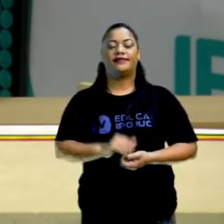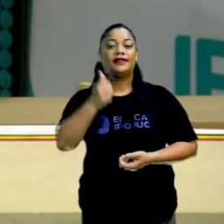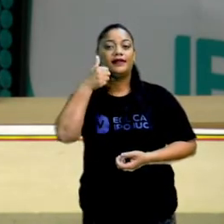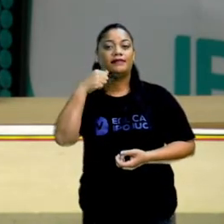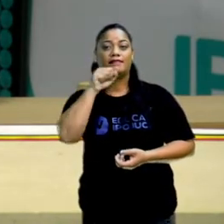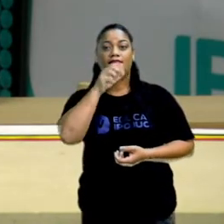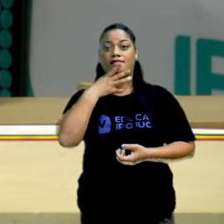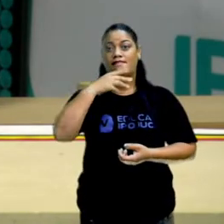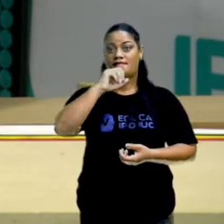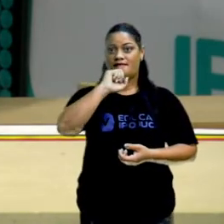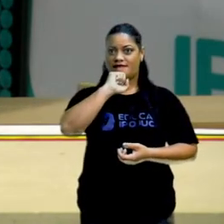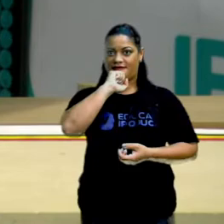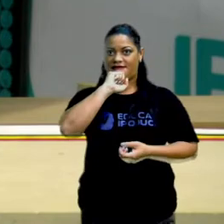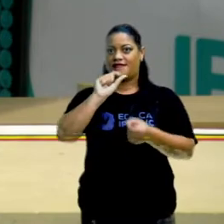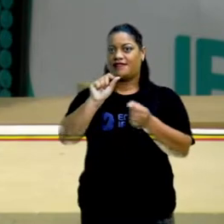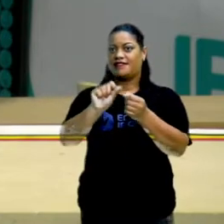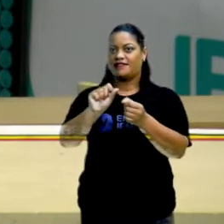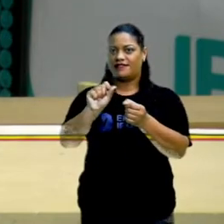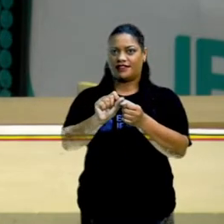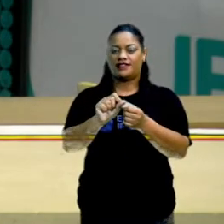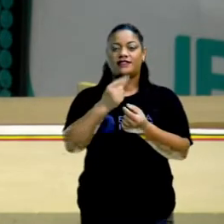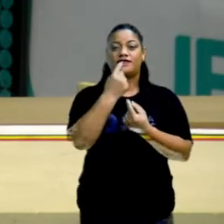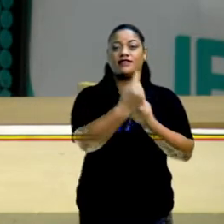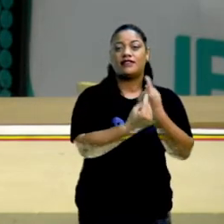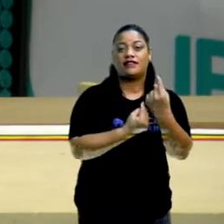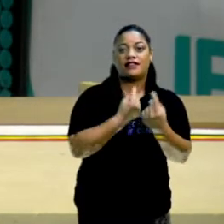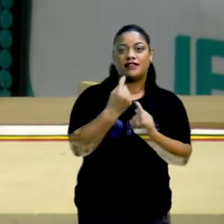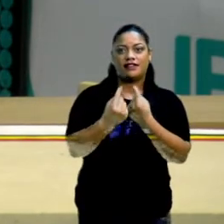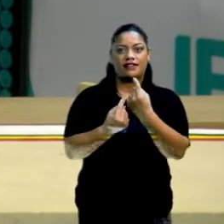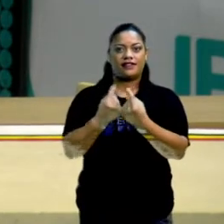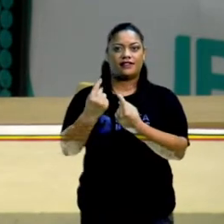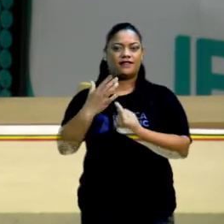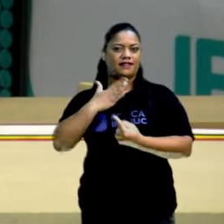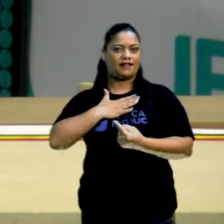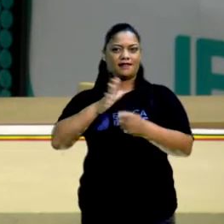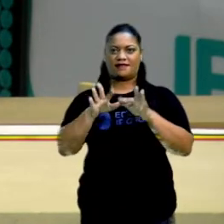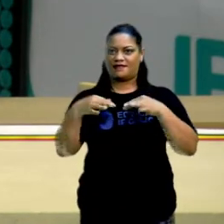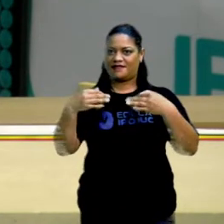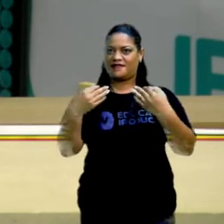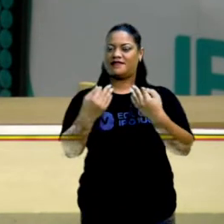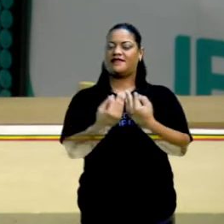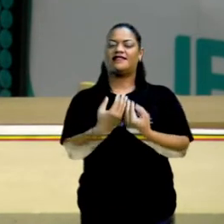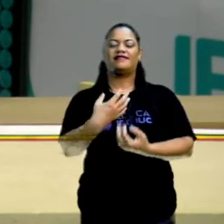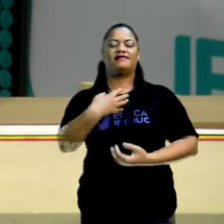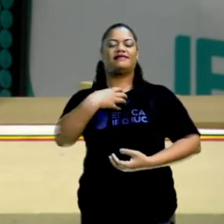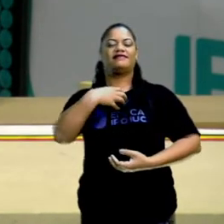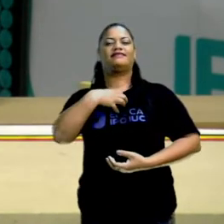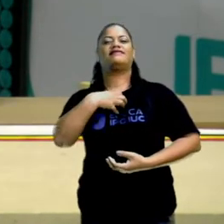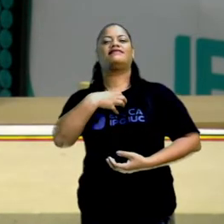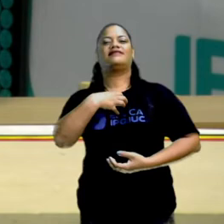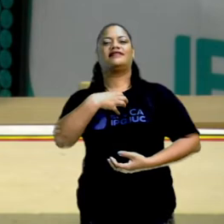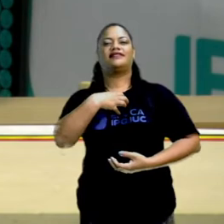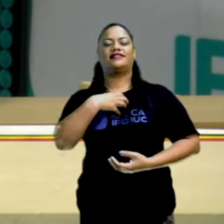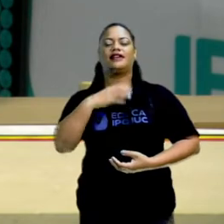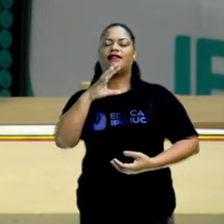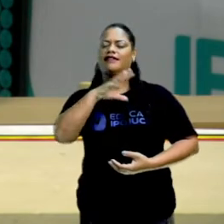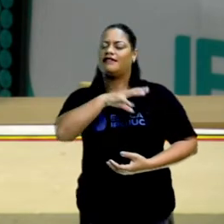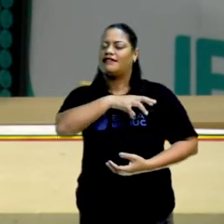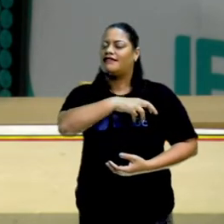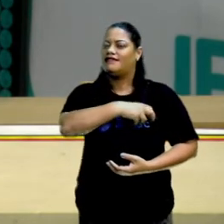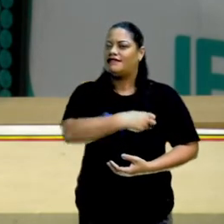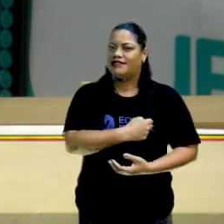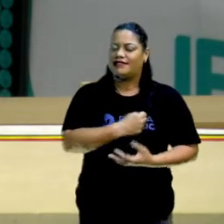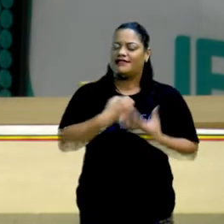Mamãe e papai fazem com que cada um na minha família se sinta